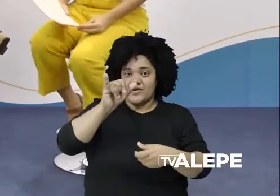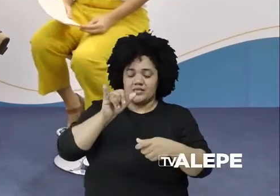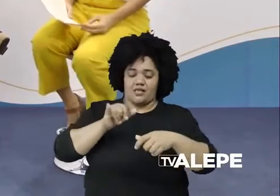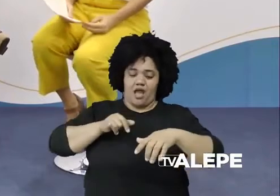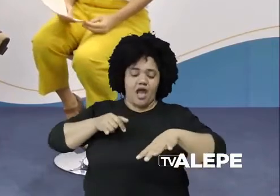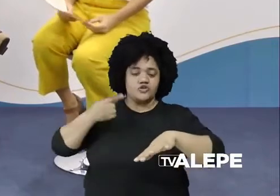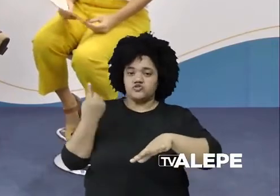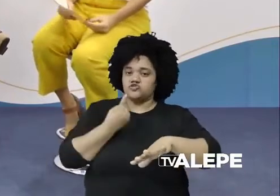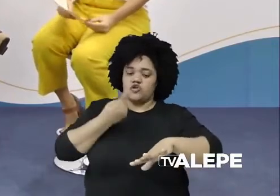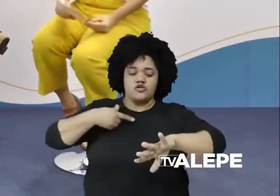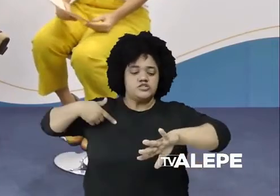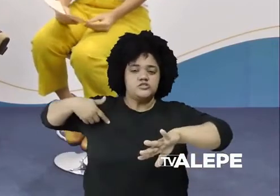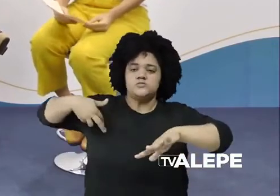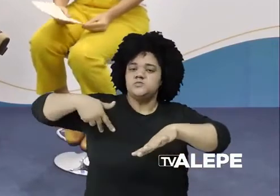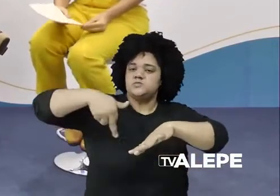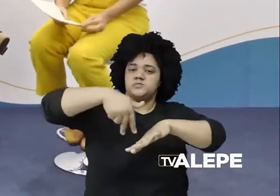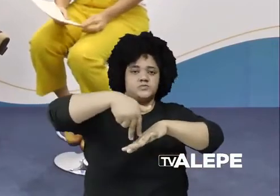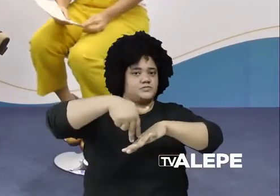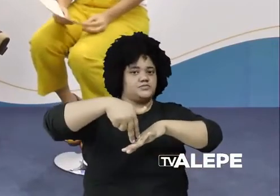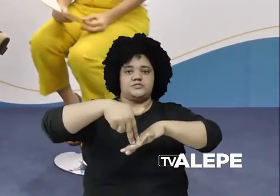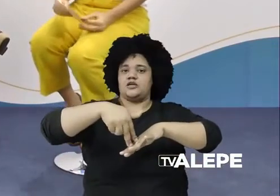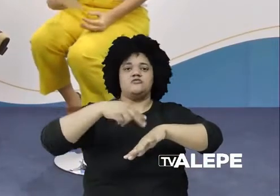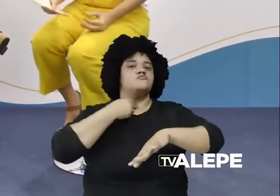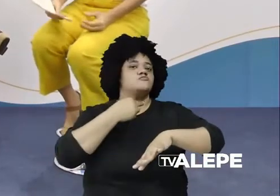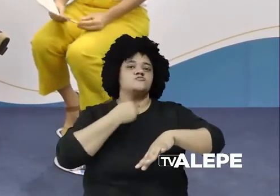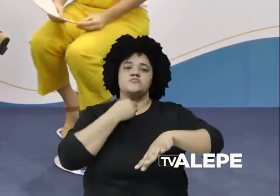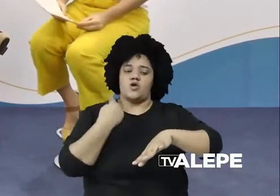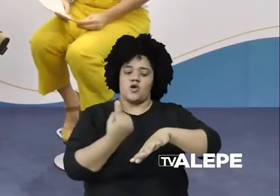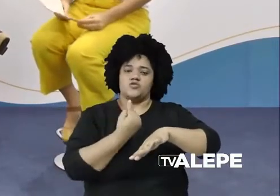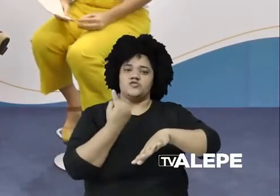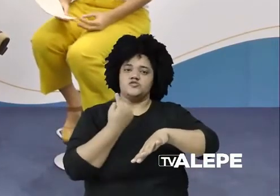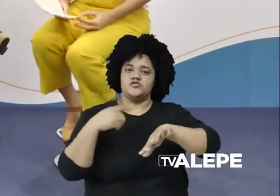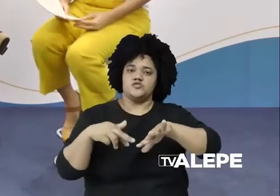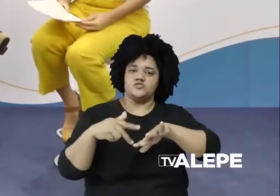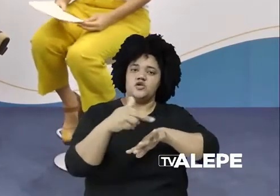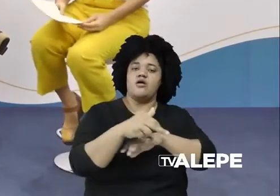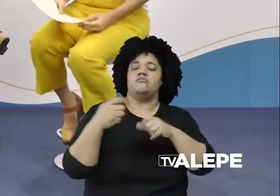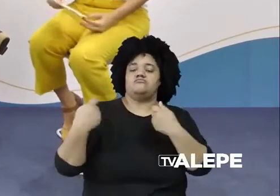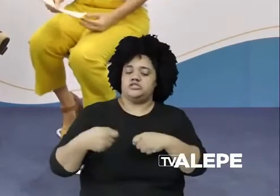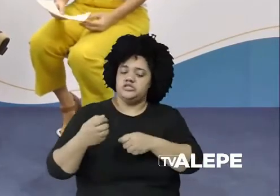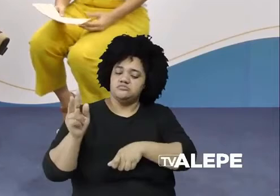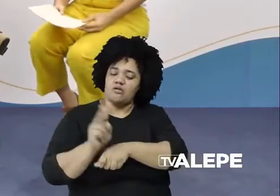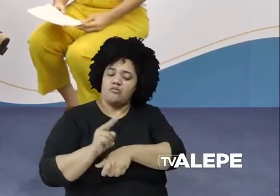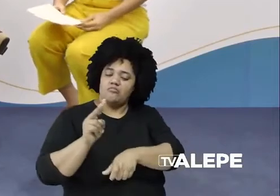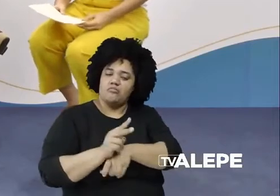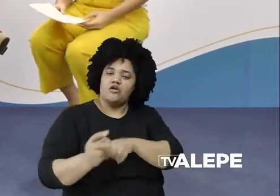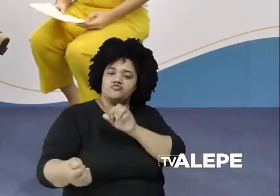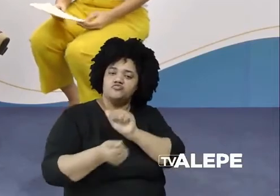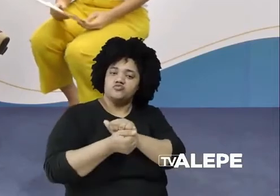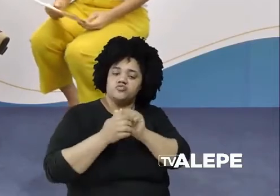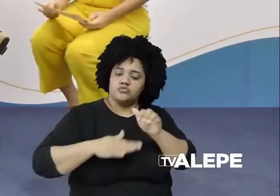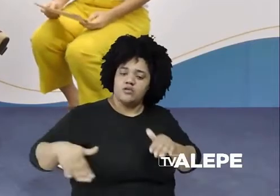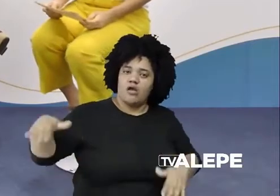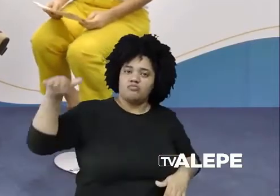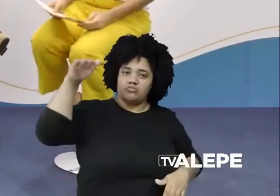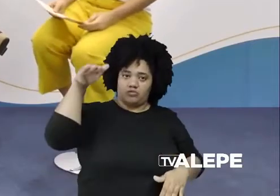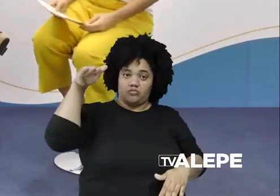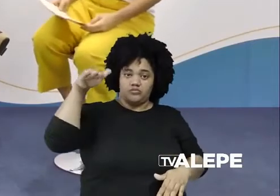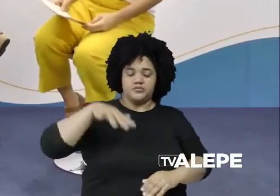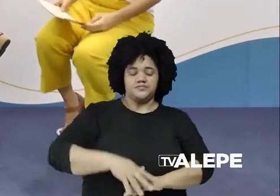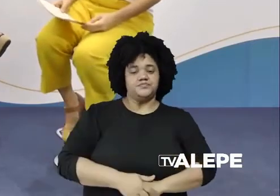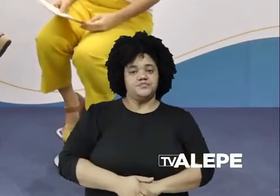para que essa criança chegue a esse local. Ela não pode chegar só com a supervisão, só junto a um adulto, né?